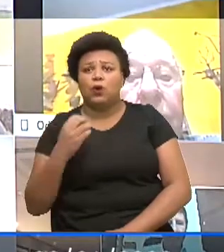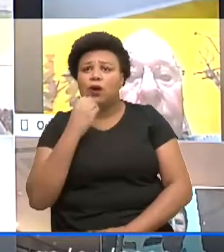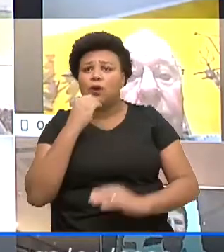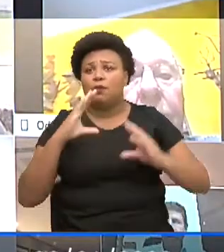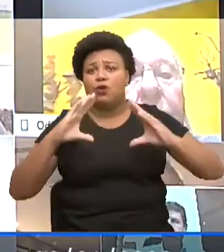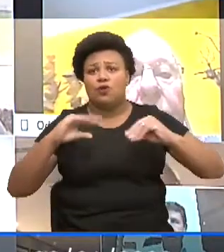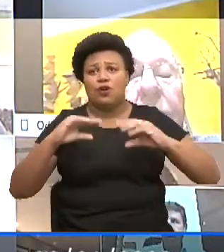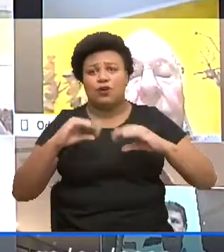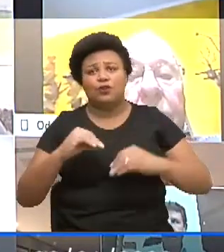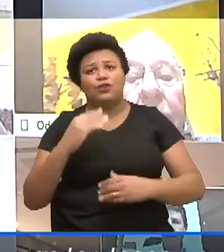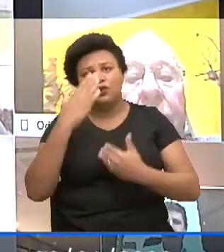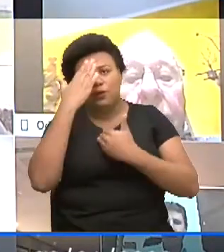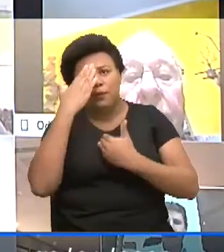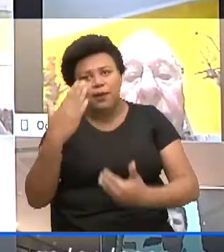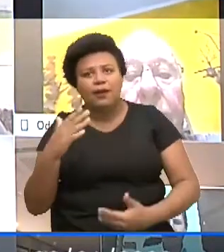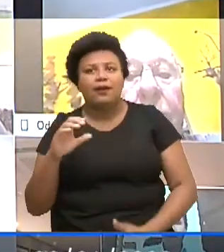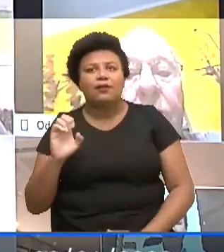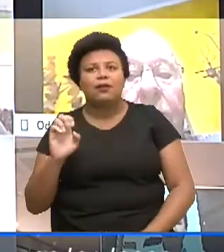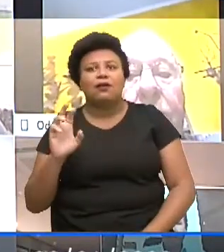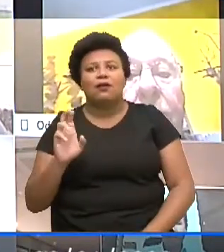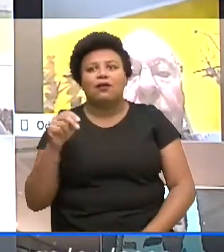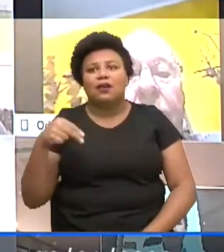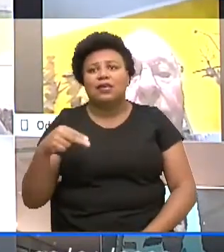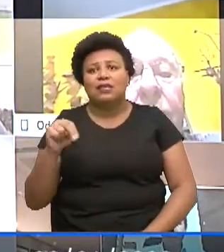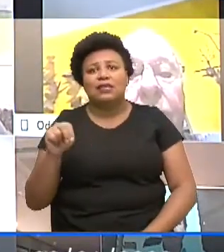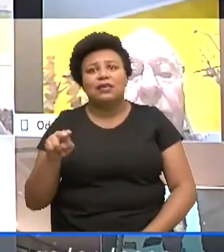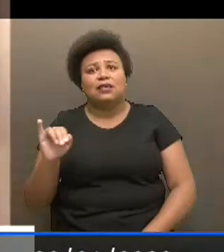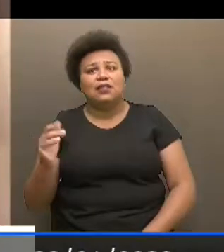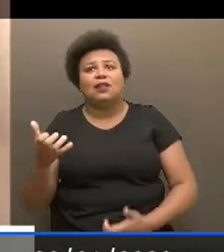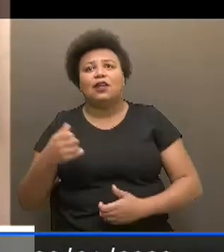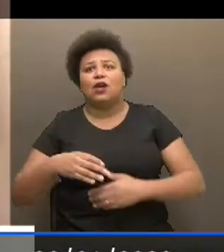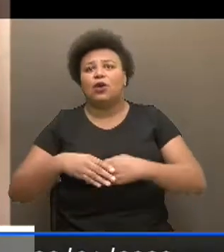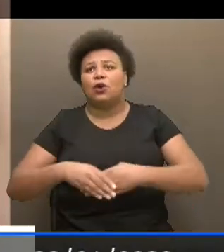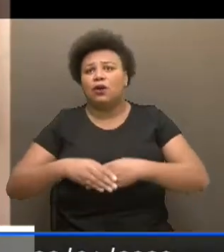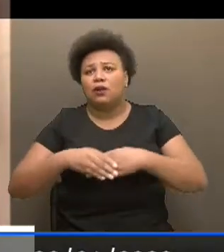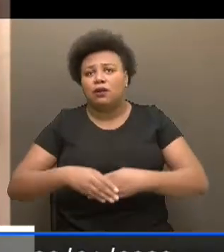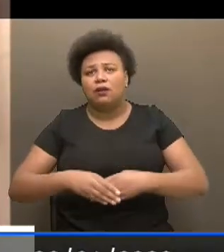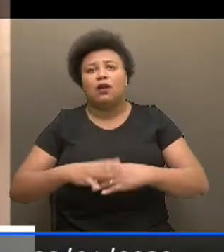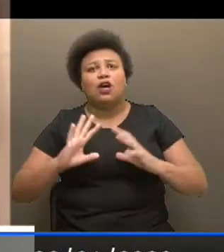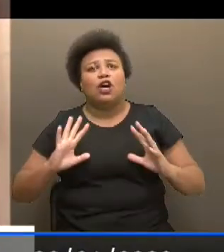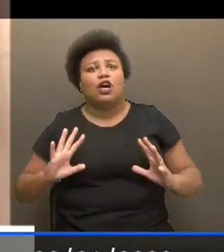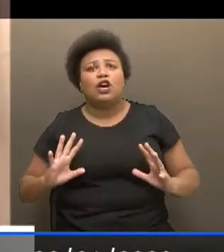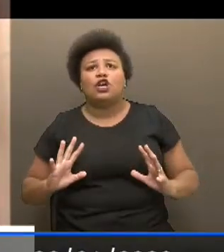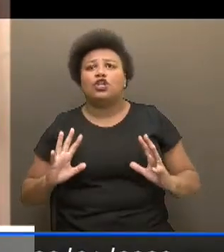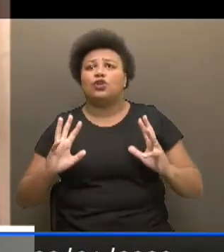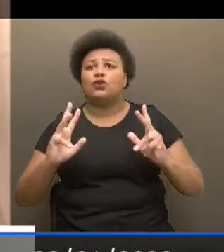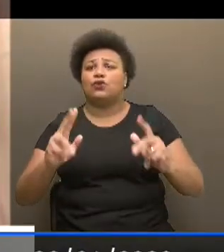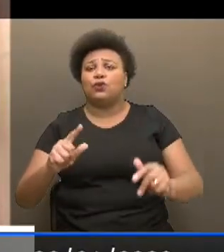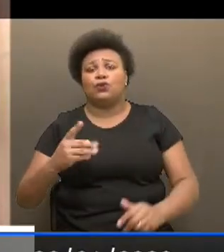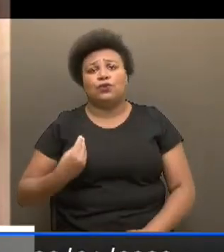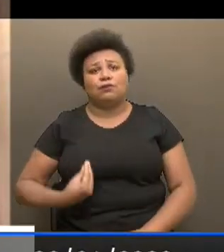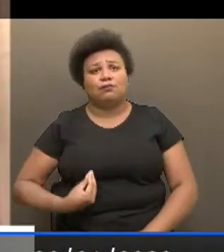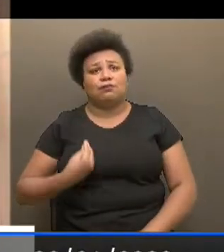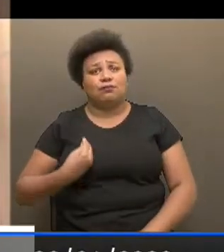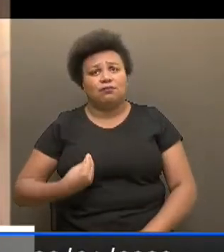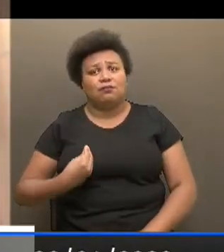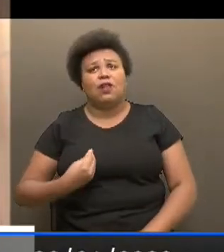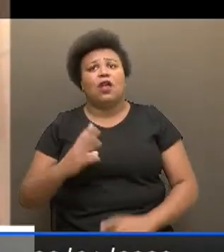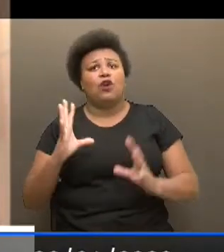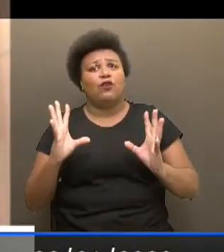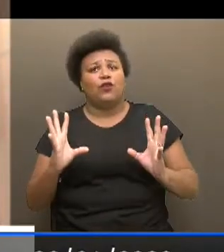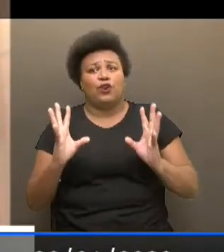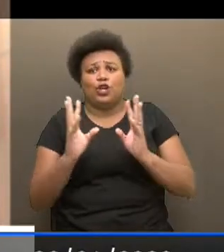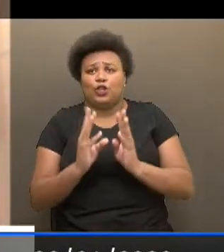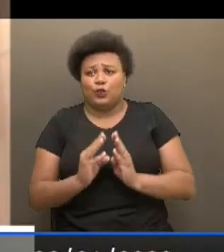Muito obrigado, Hernani. Quero saudar os secretários, os deputados presentes, a todos, enfim. E vou